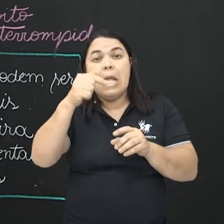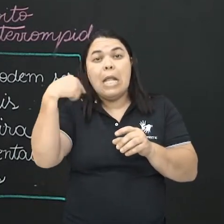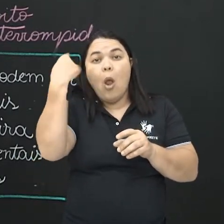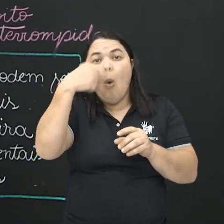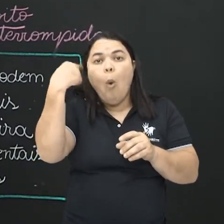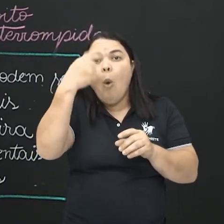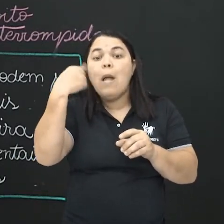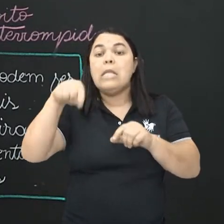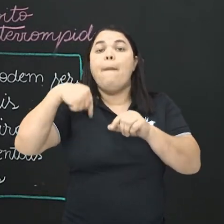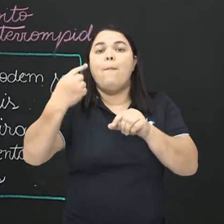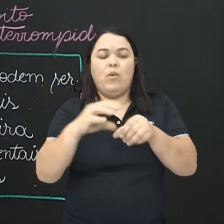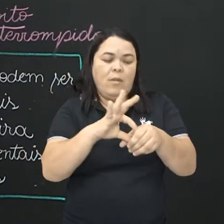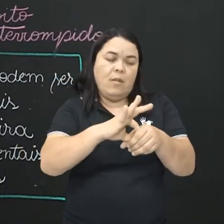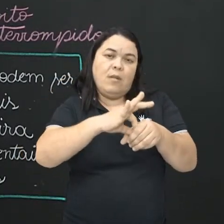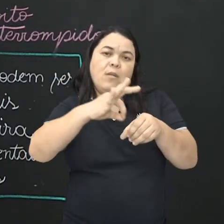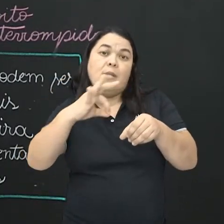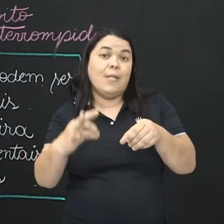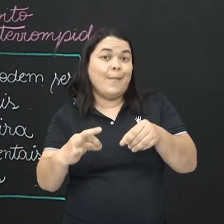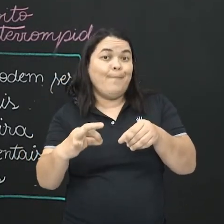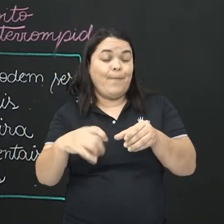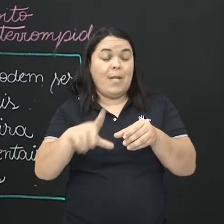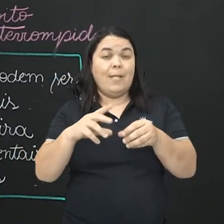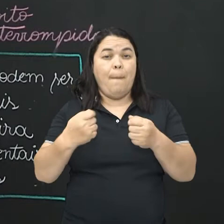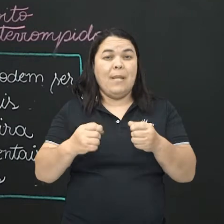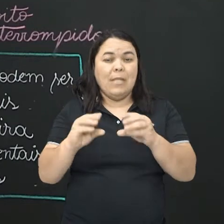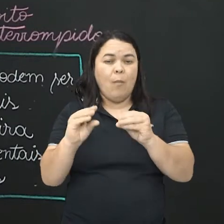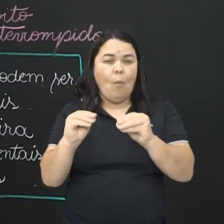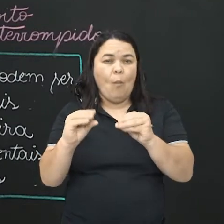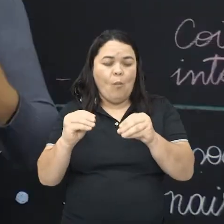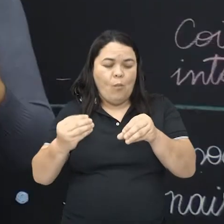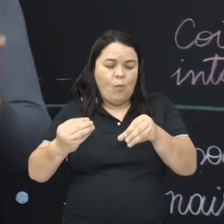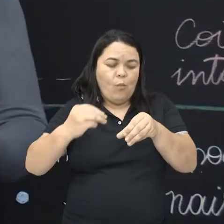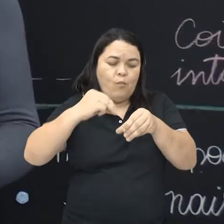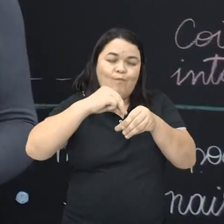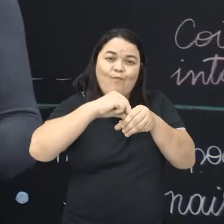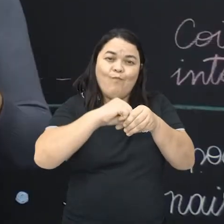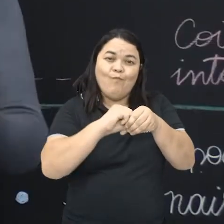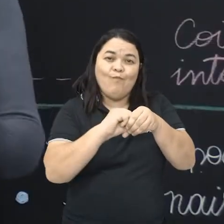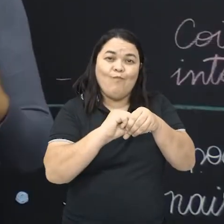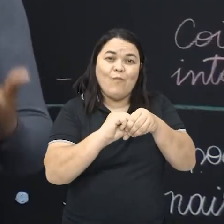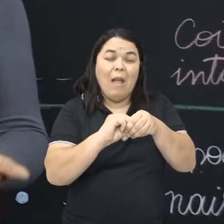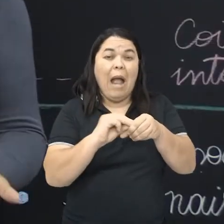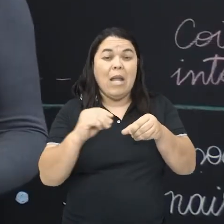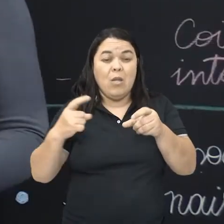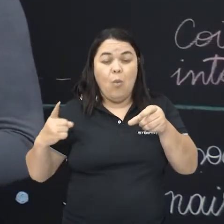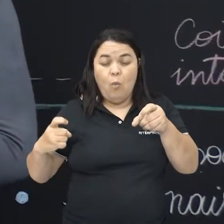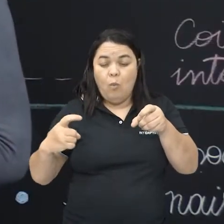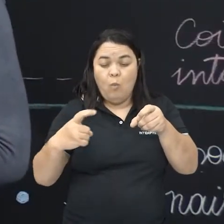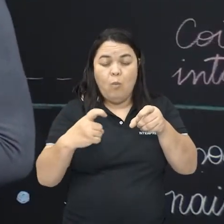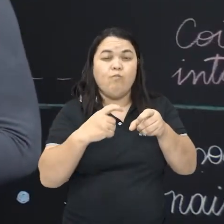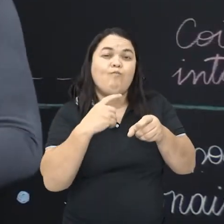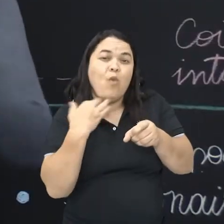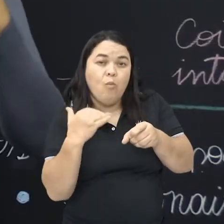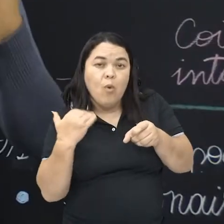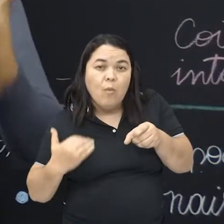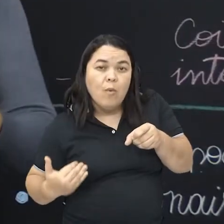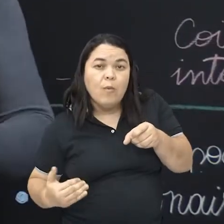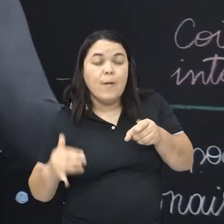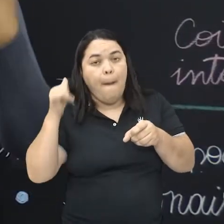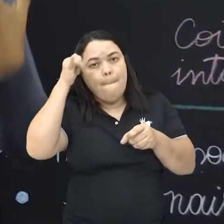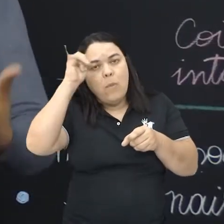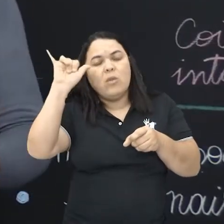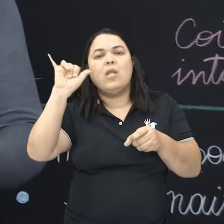colocado para que haja justamente a eliminação dos espermatozoides, garantindo então uma maior proteção. Também feito